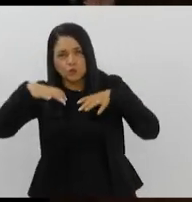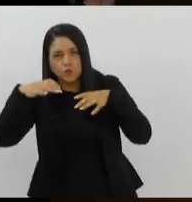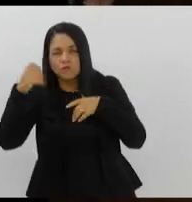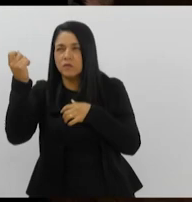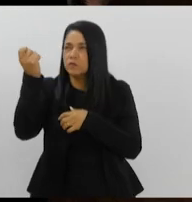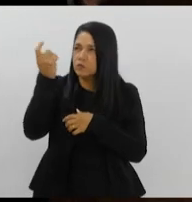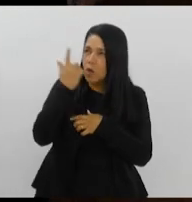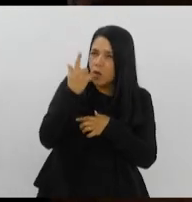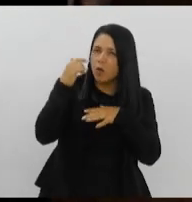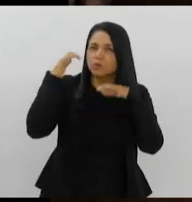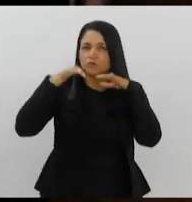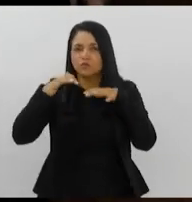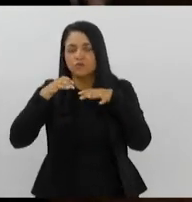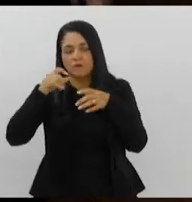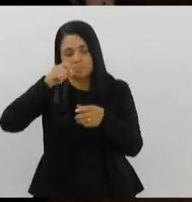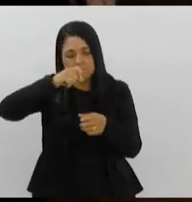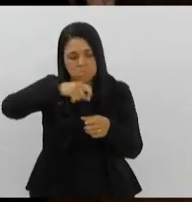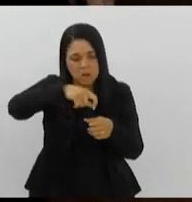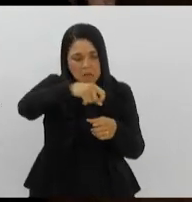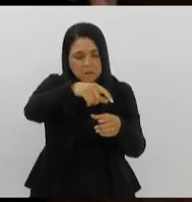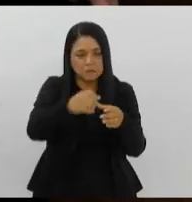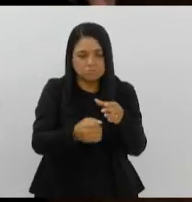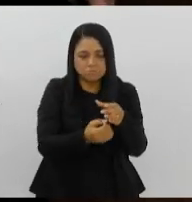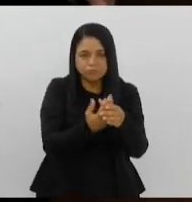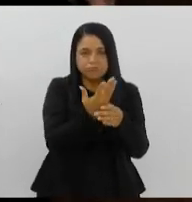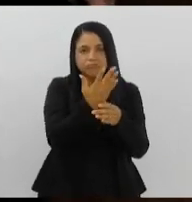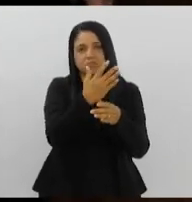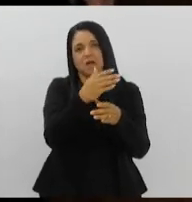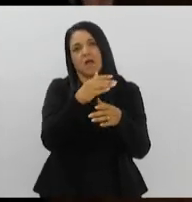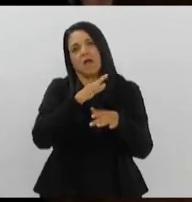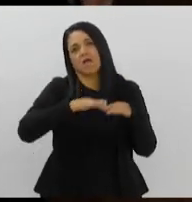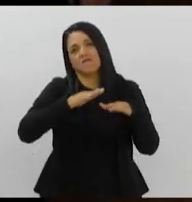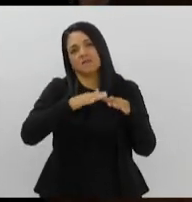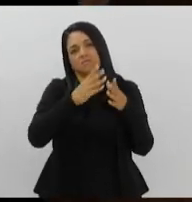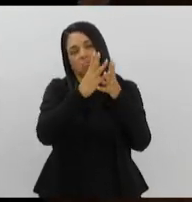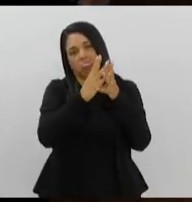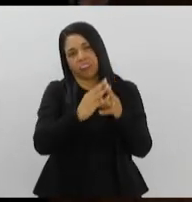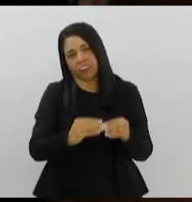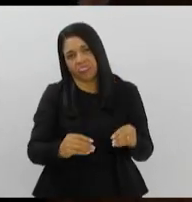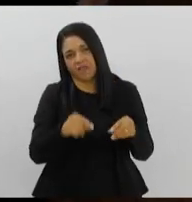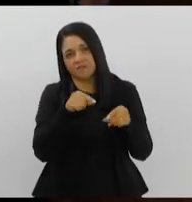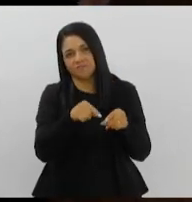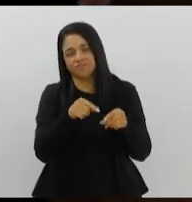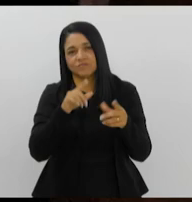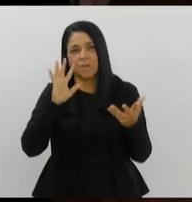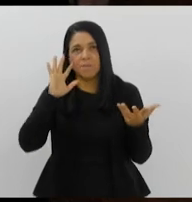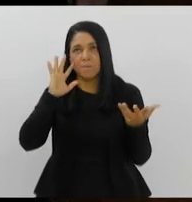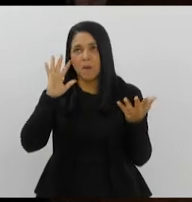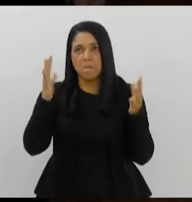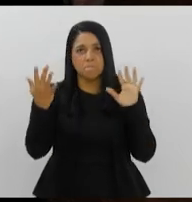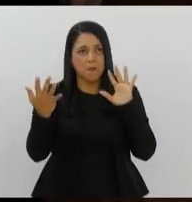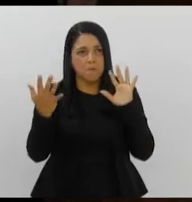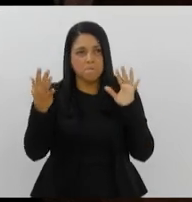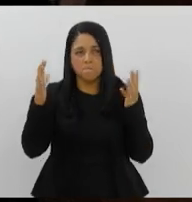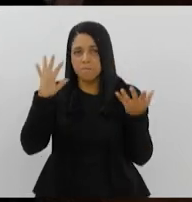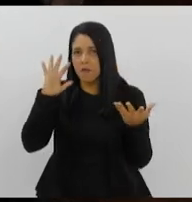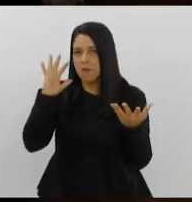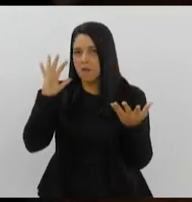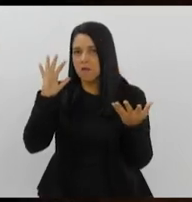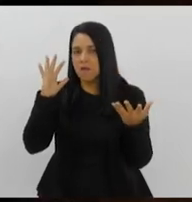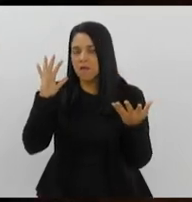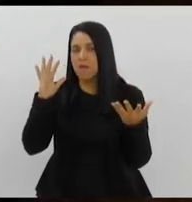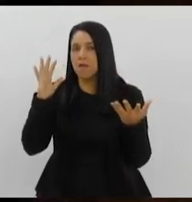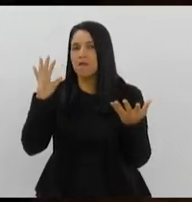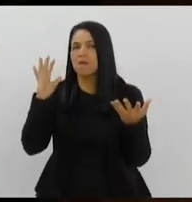sempre aquilo que planta é colhido, fruto das intempéries, que quando as mudanças